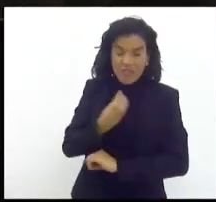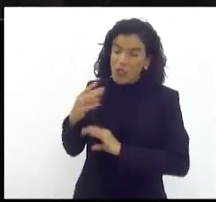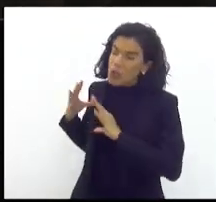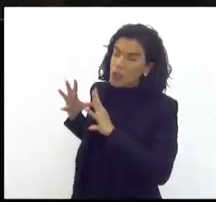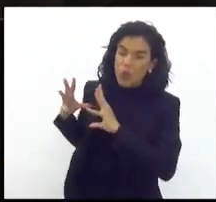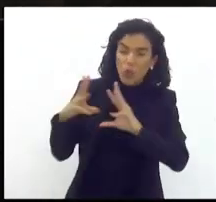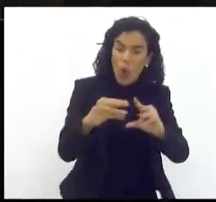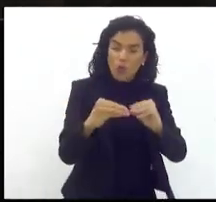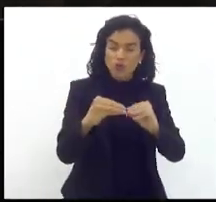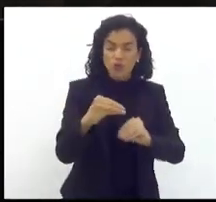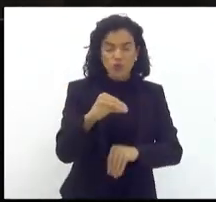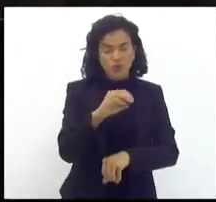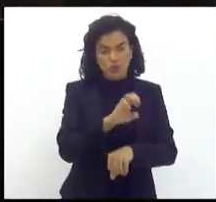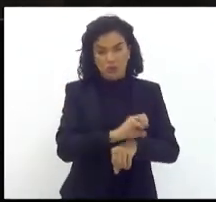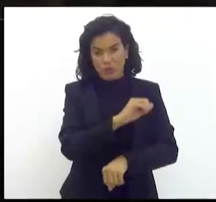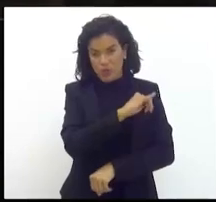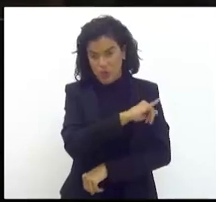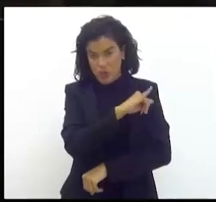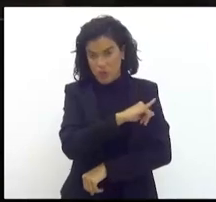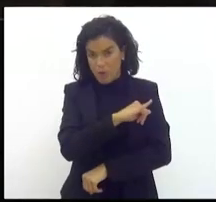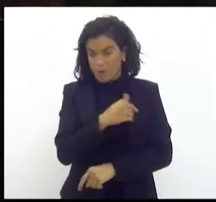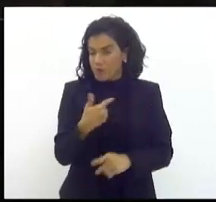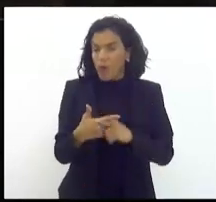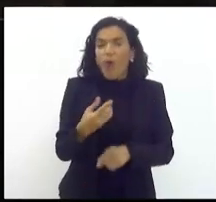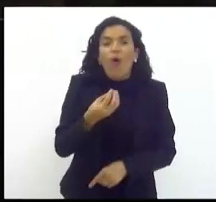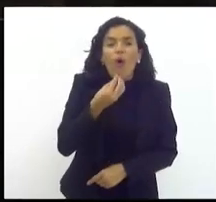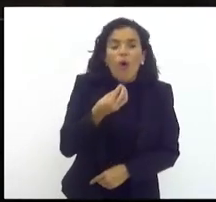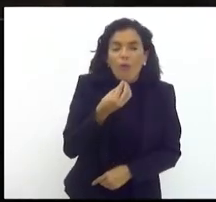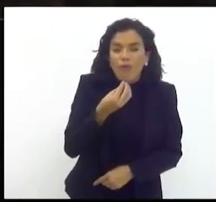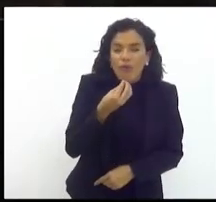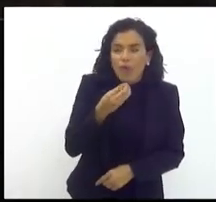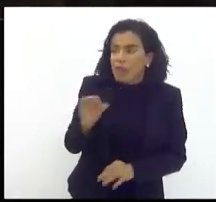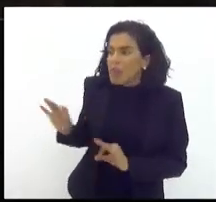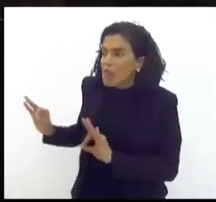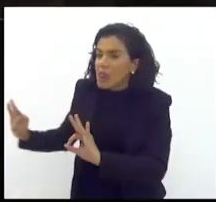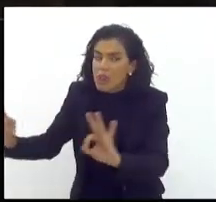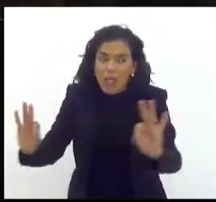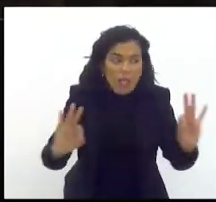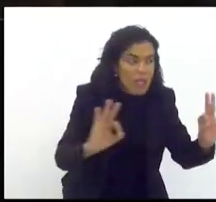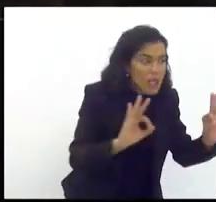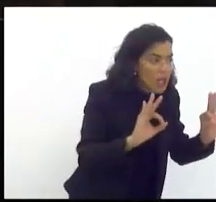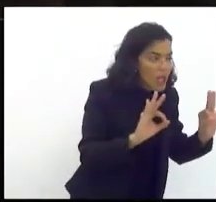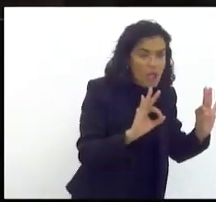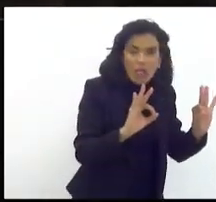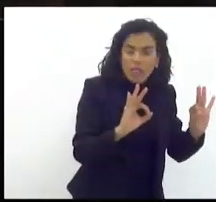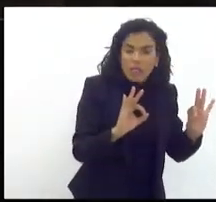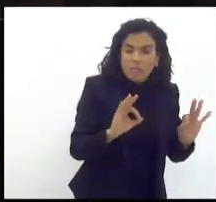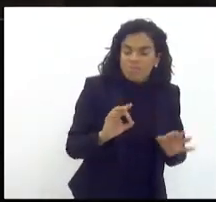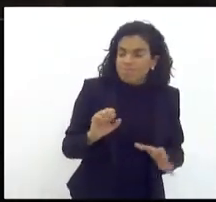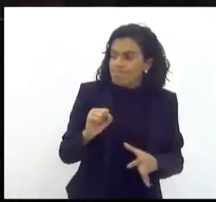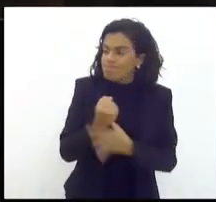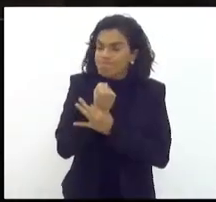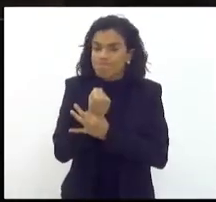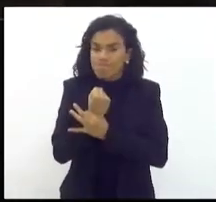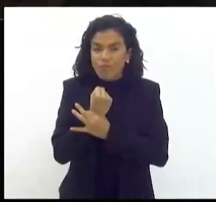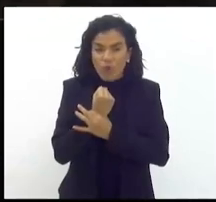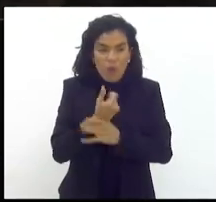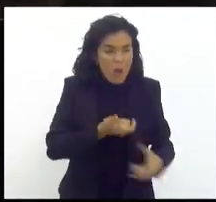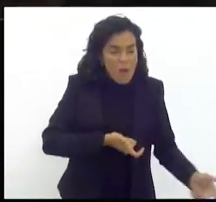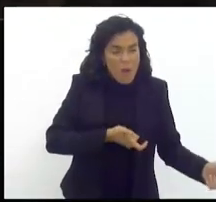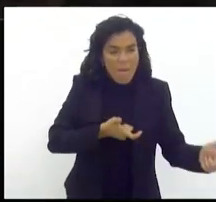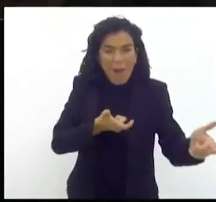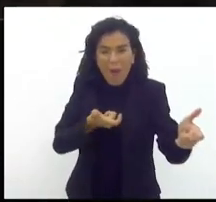no estado do Rio de Janeiro porque por Óbvio ninguém se sente mais seguro depois de uma ação policial